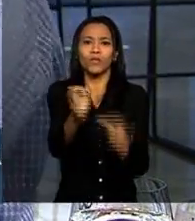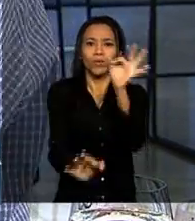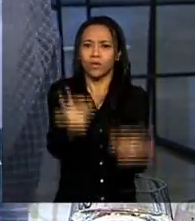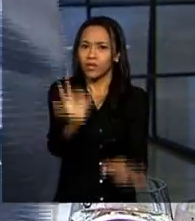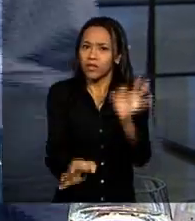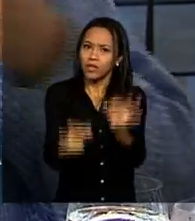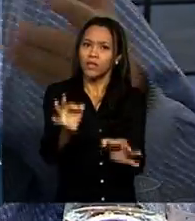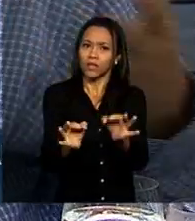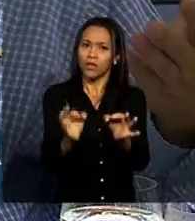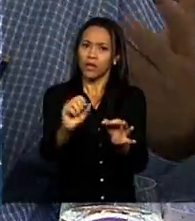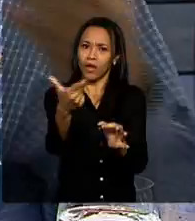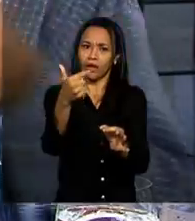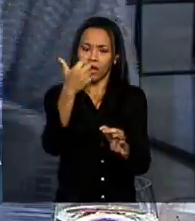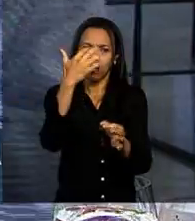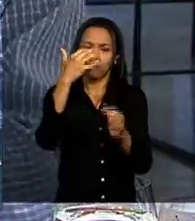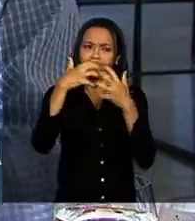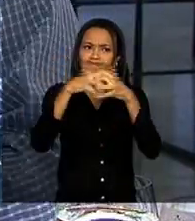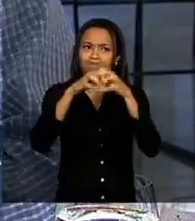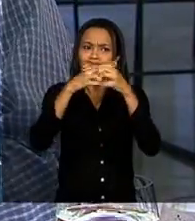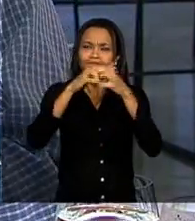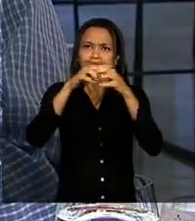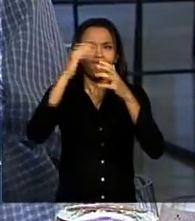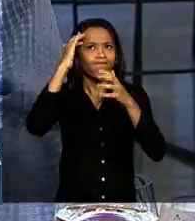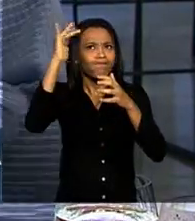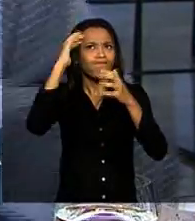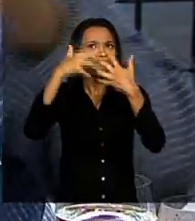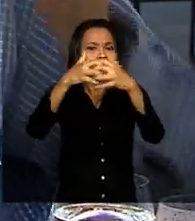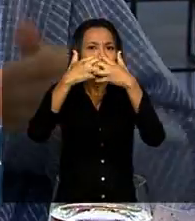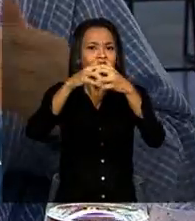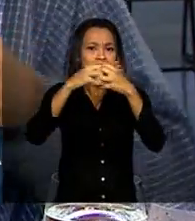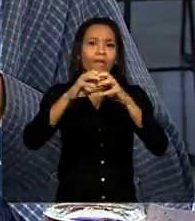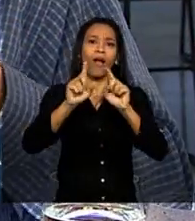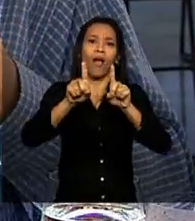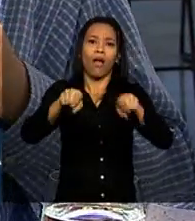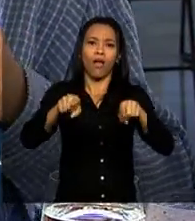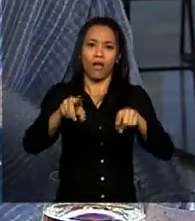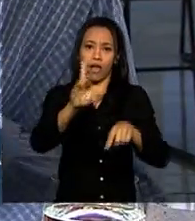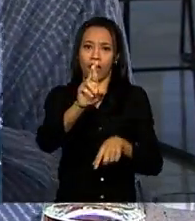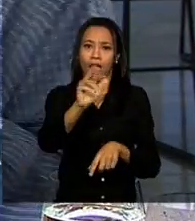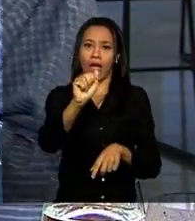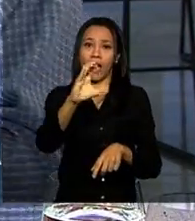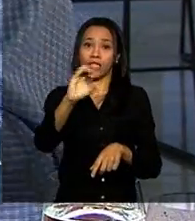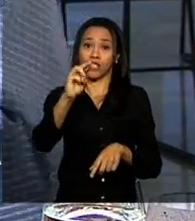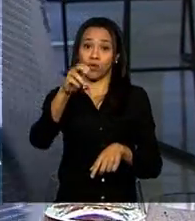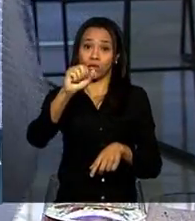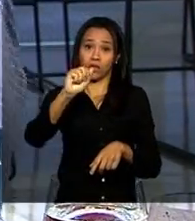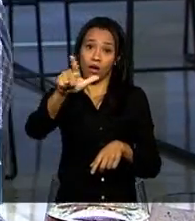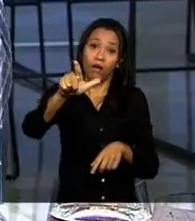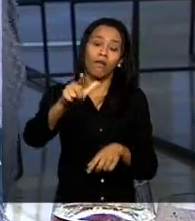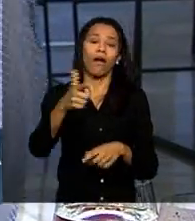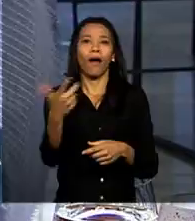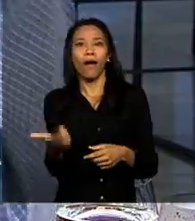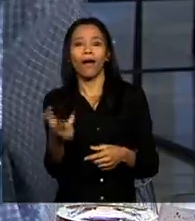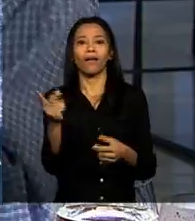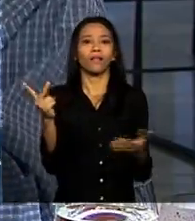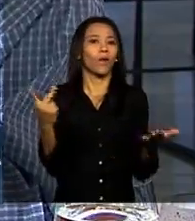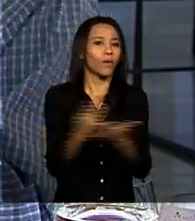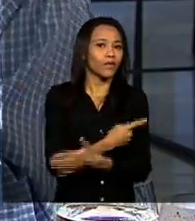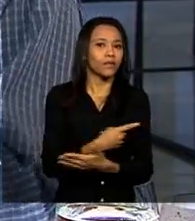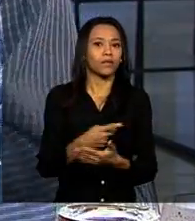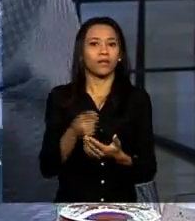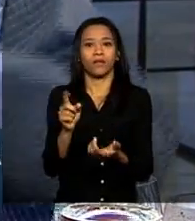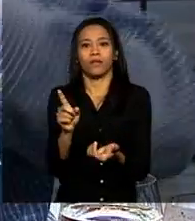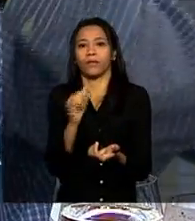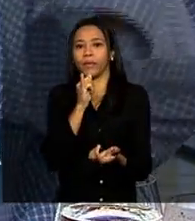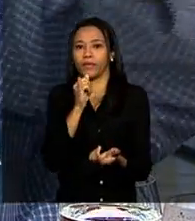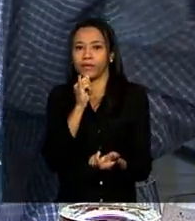quer dizer várias questões aí são Racionais quando você coloca aí olha de fato a frae aqueles casamentos arranjados